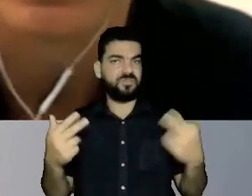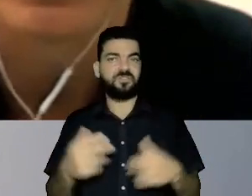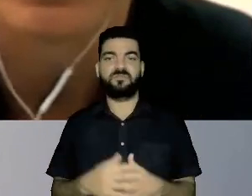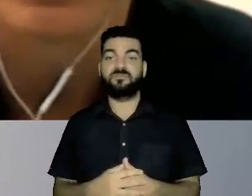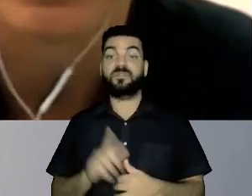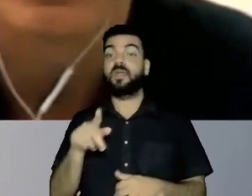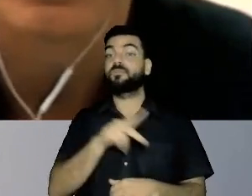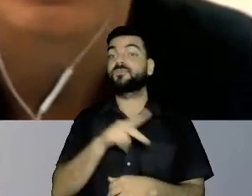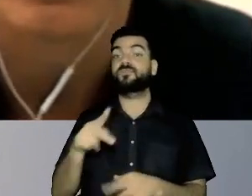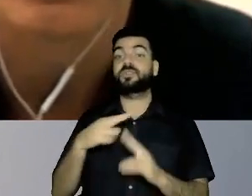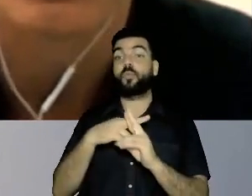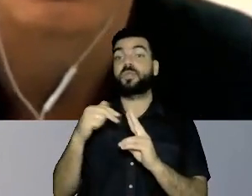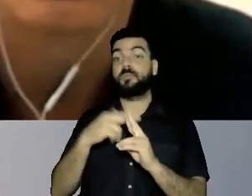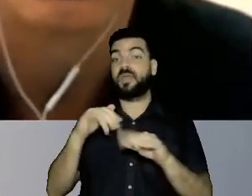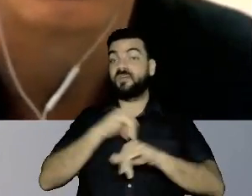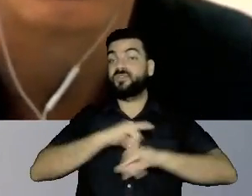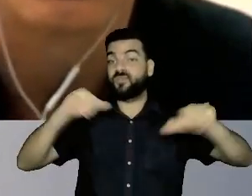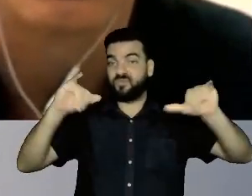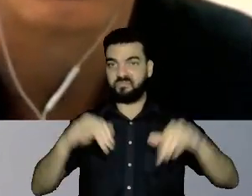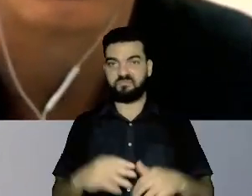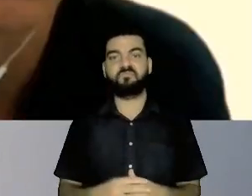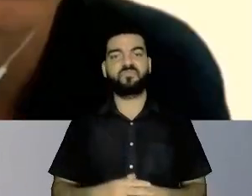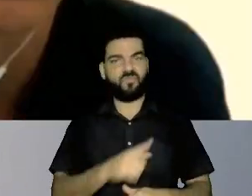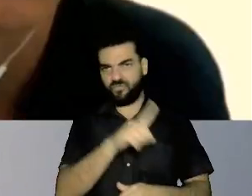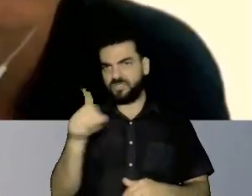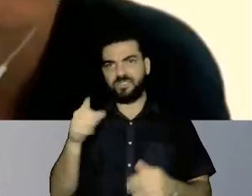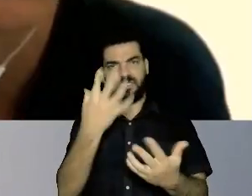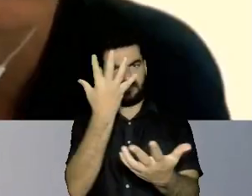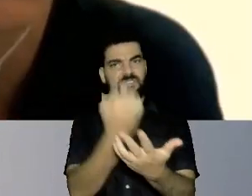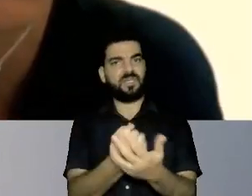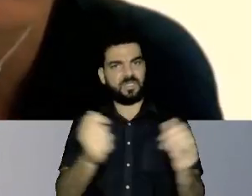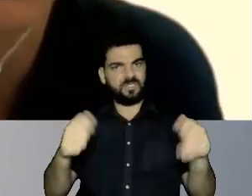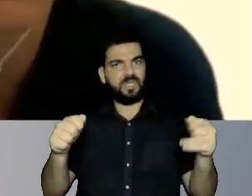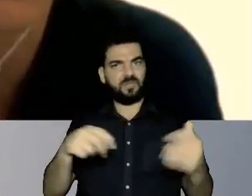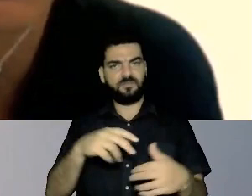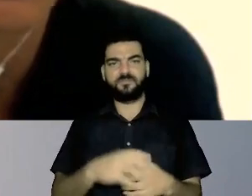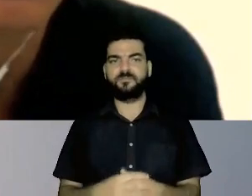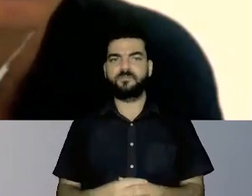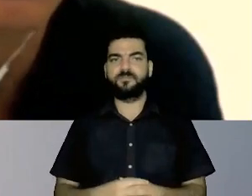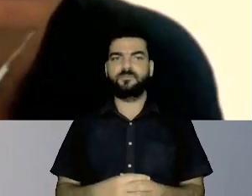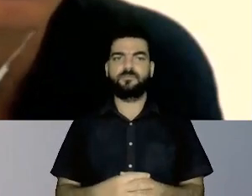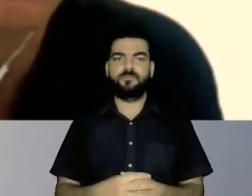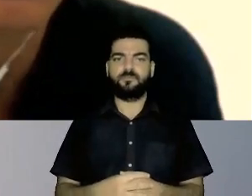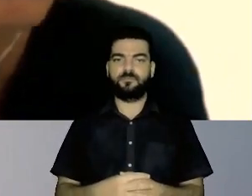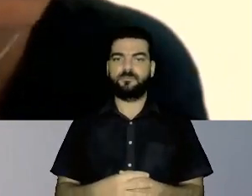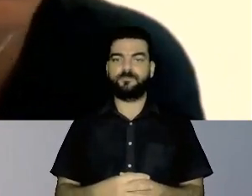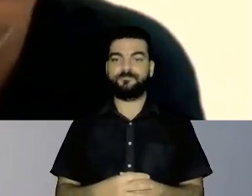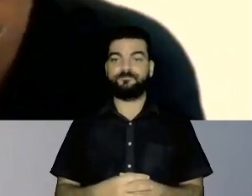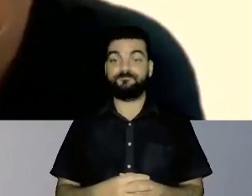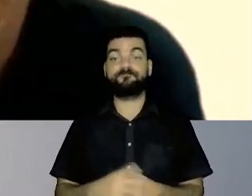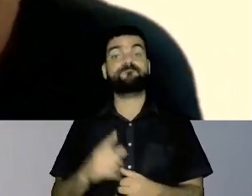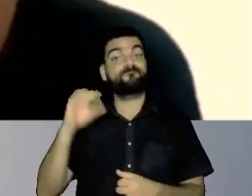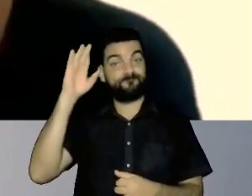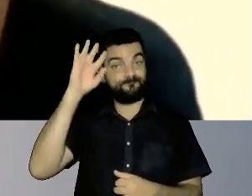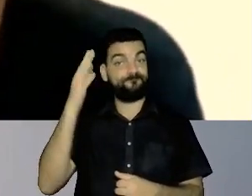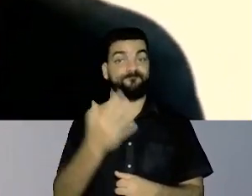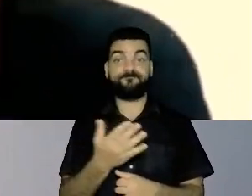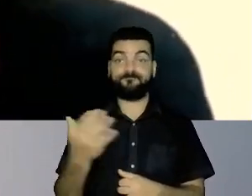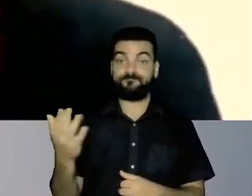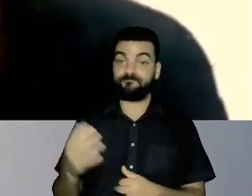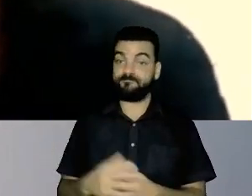admitem fazer isso. É uma pesquisa da Lília Rodrigues, uma professora da UNB. Está fácil de achar na